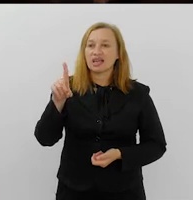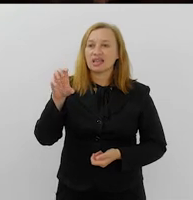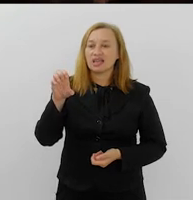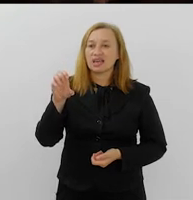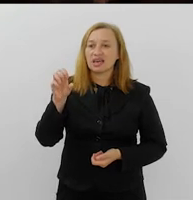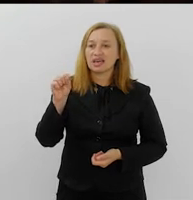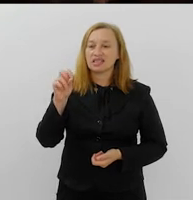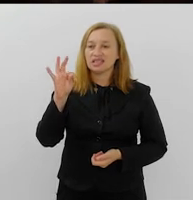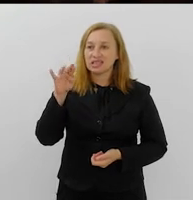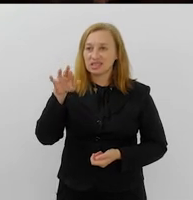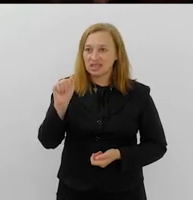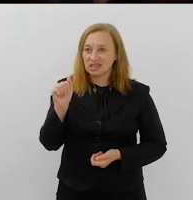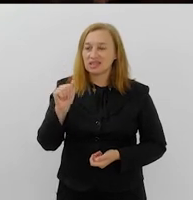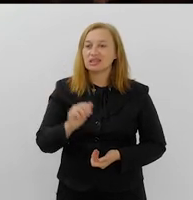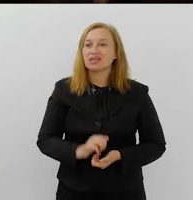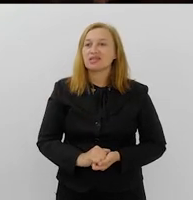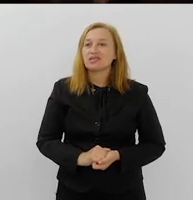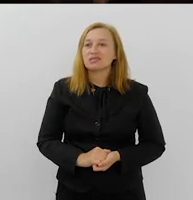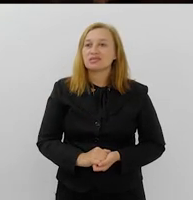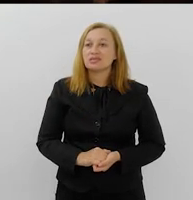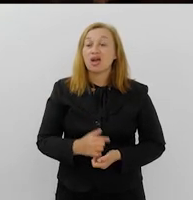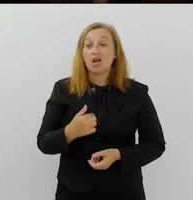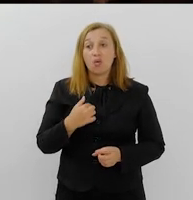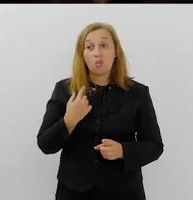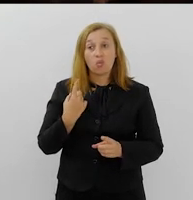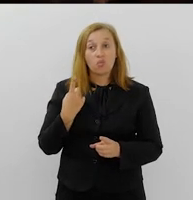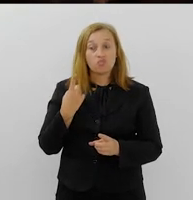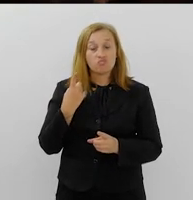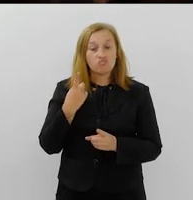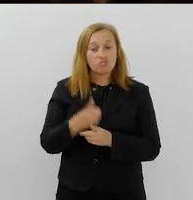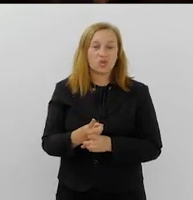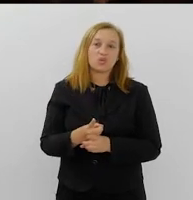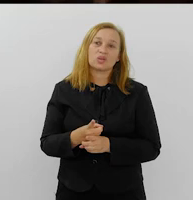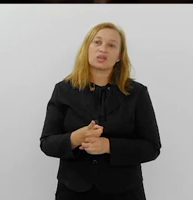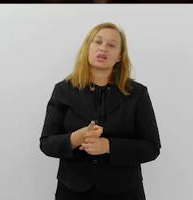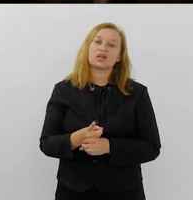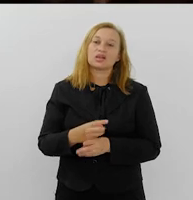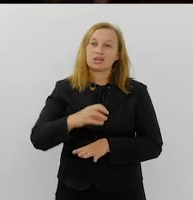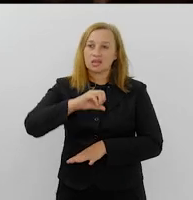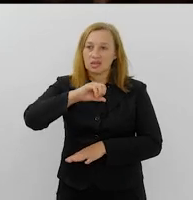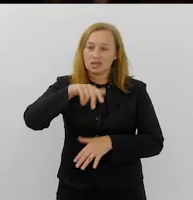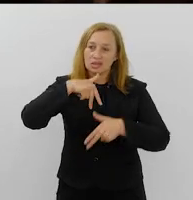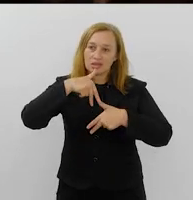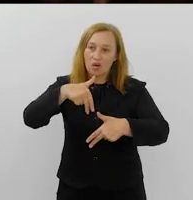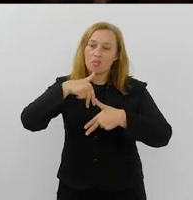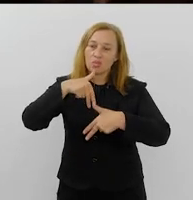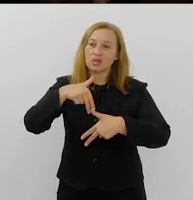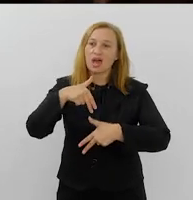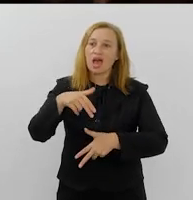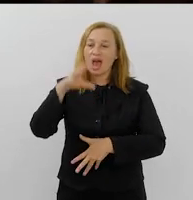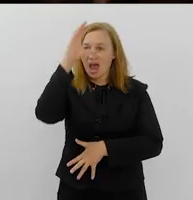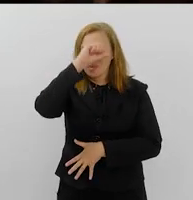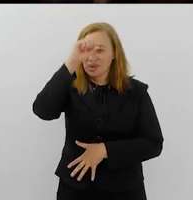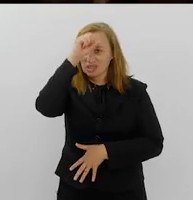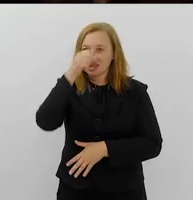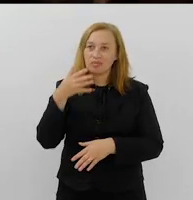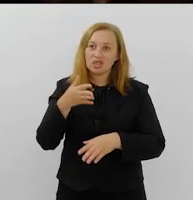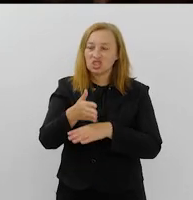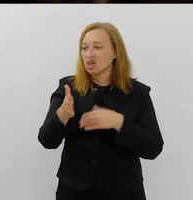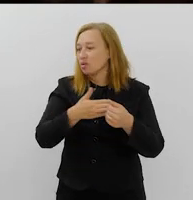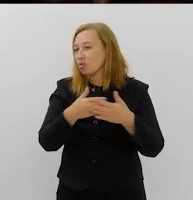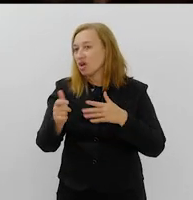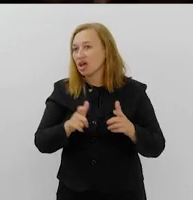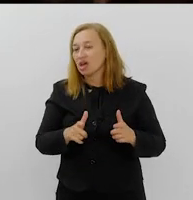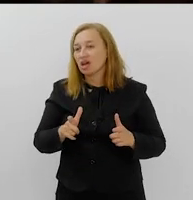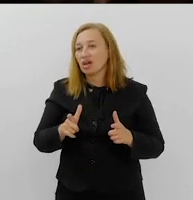kardecista, né? E me encontrei na Umbanda. Aprendi que